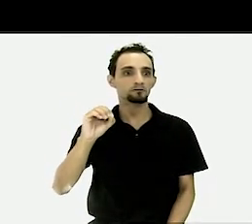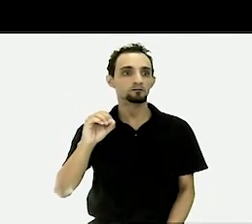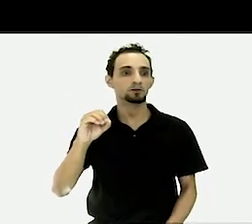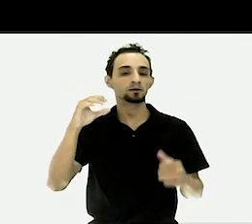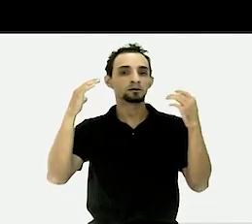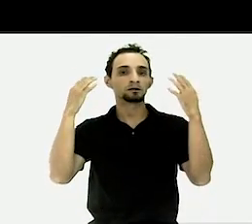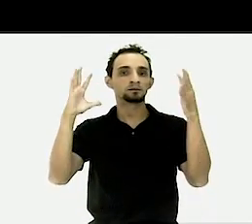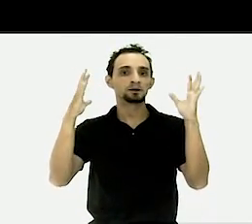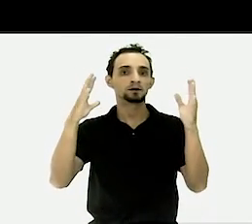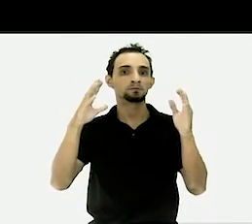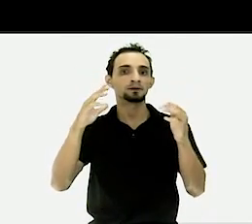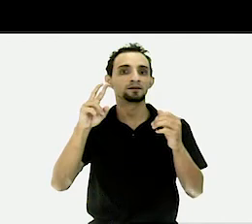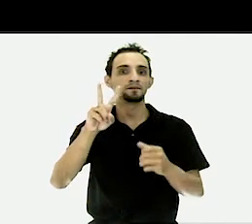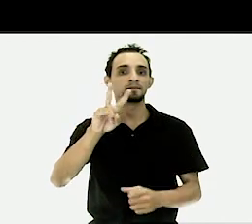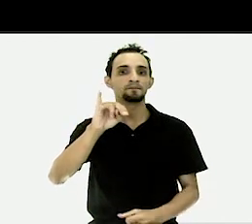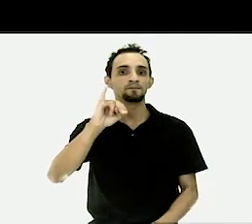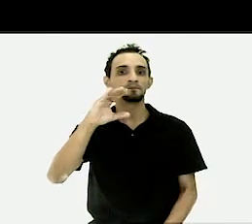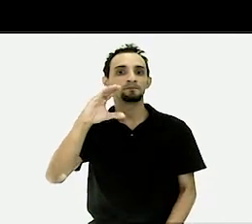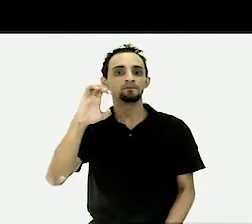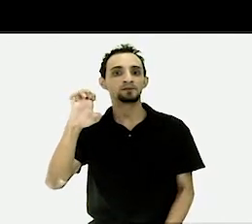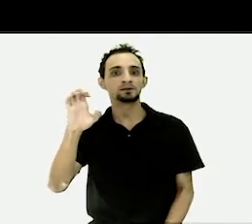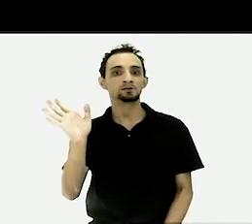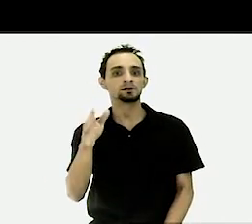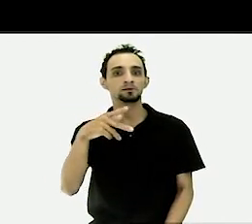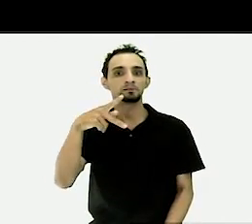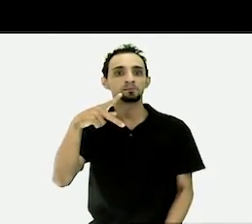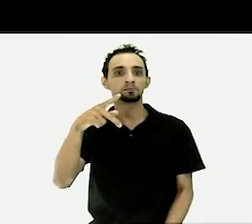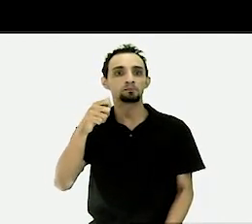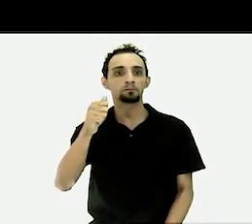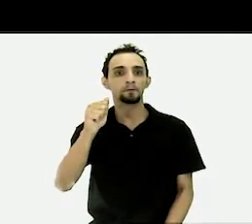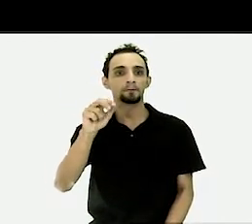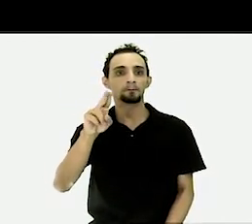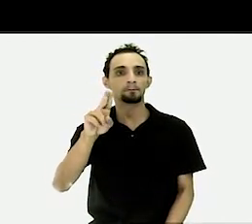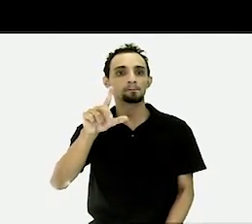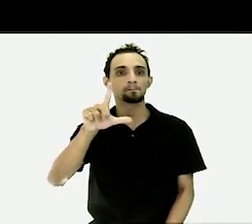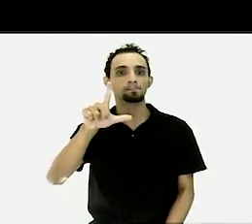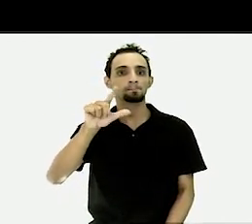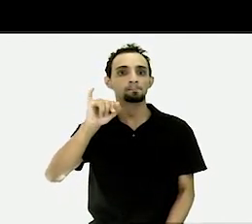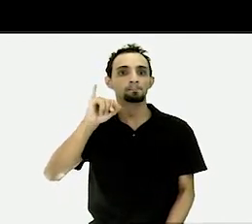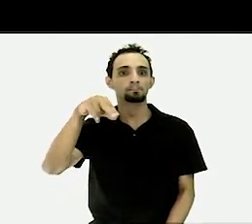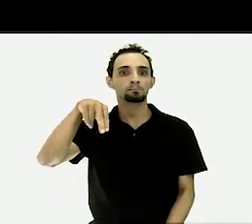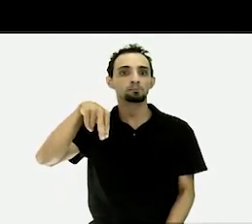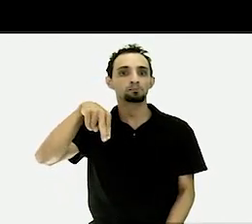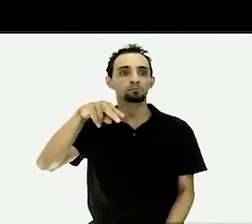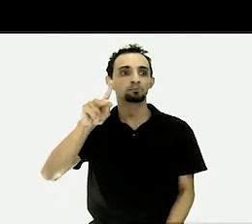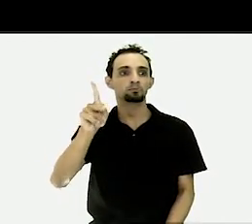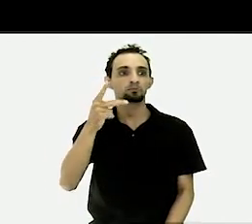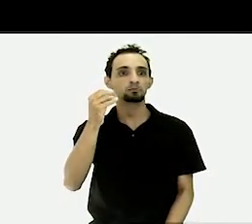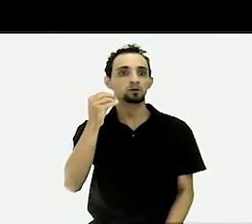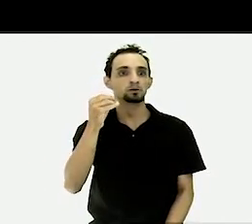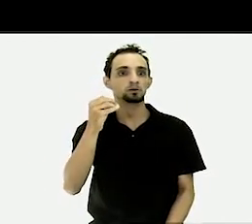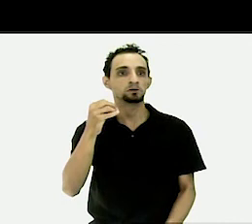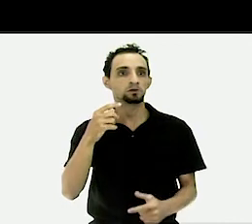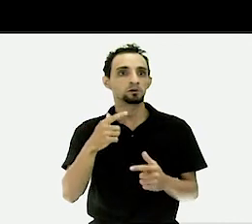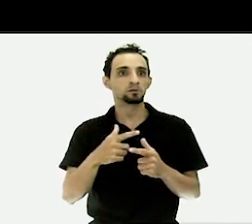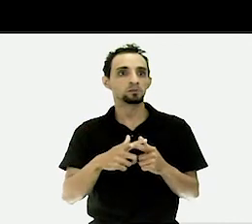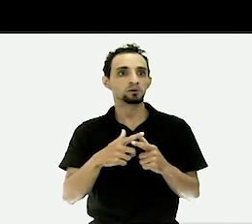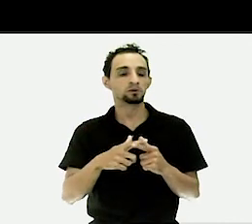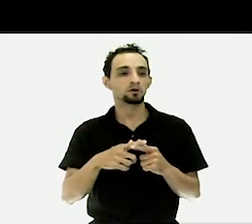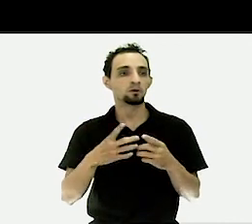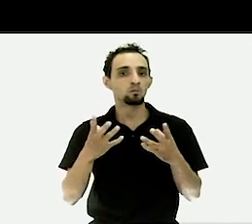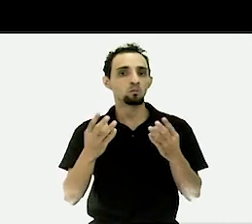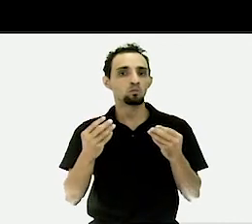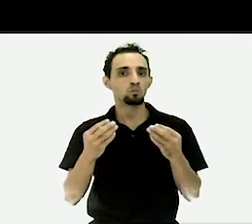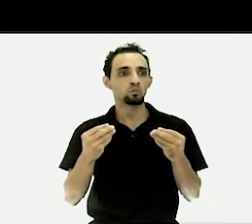nosso tomógrafo chegou. O que está faltando agora para continuar, para fazer ele funcionar?